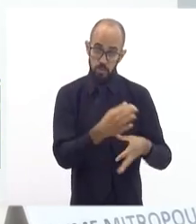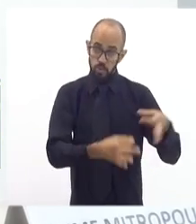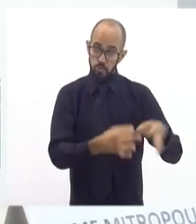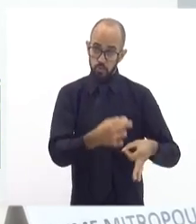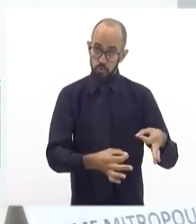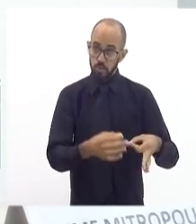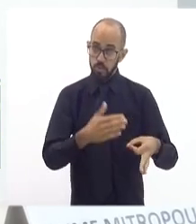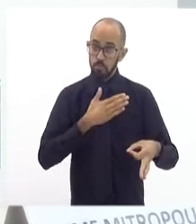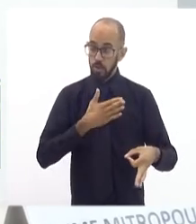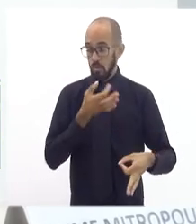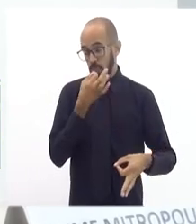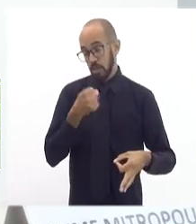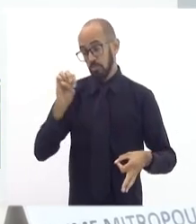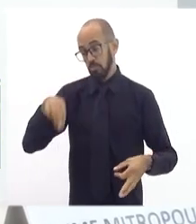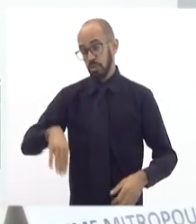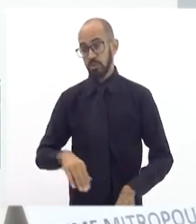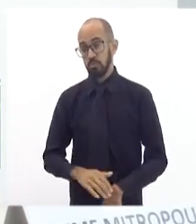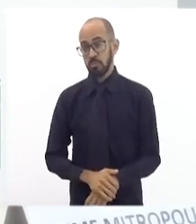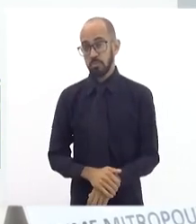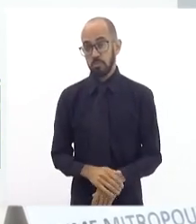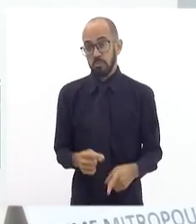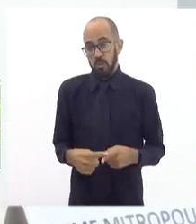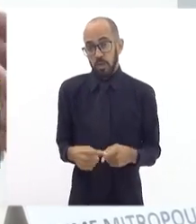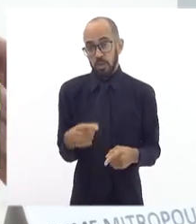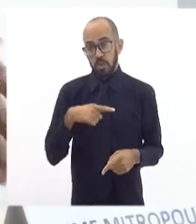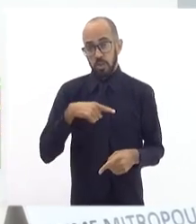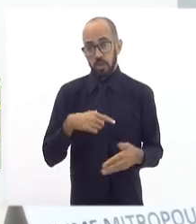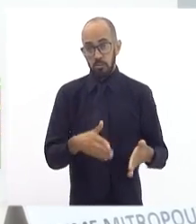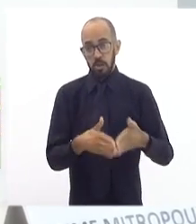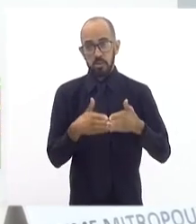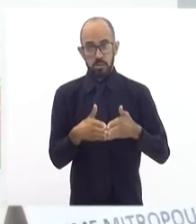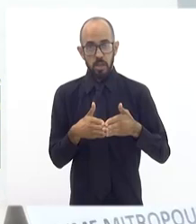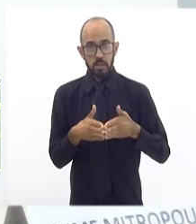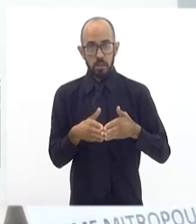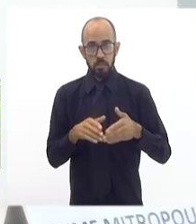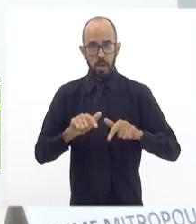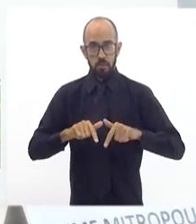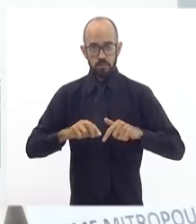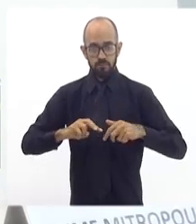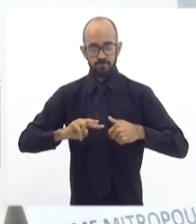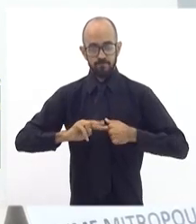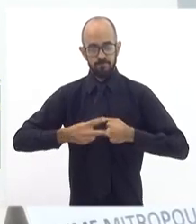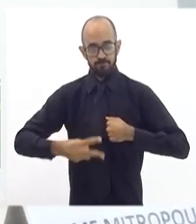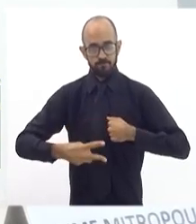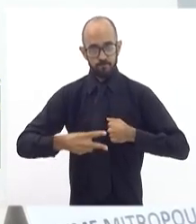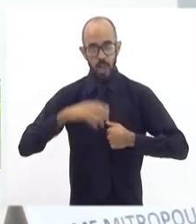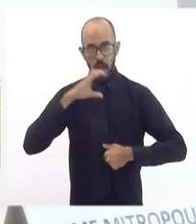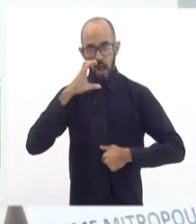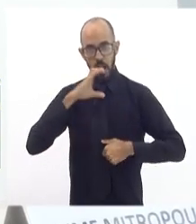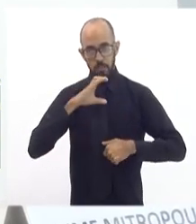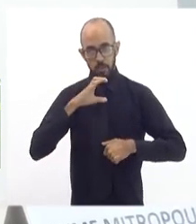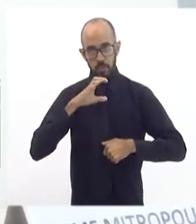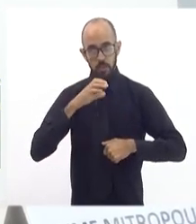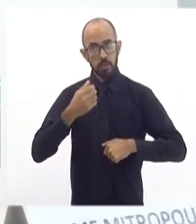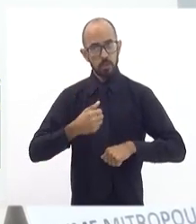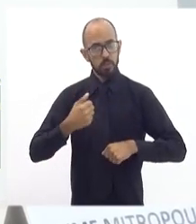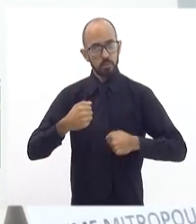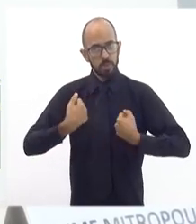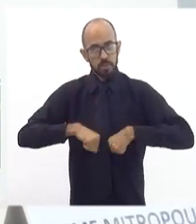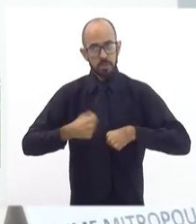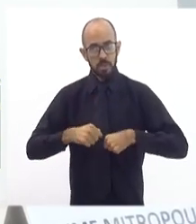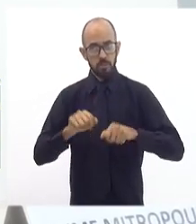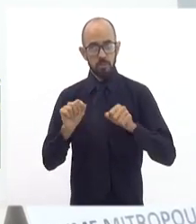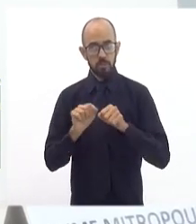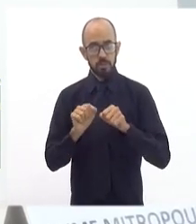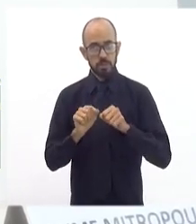meu ponto de vista é considerando que temos uma licença rápida gera efeitos agora imediatos eu não poderia pedir a gente outra forma senão